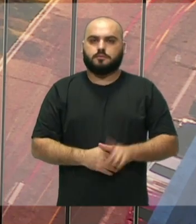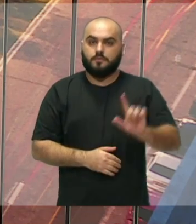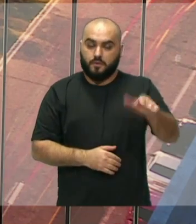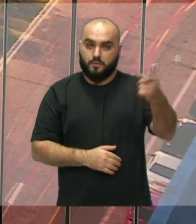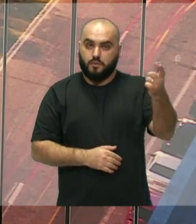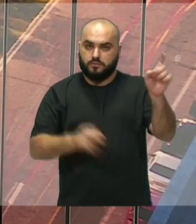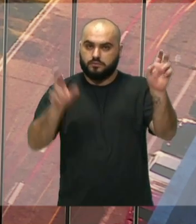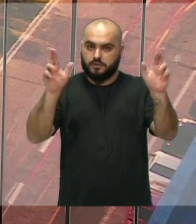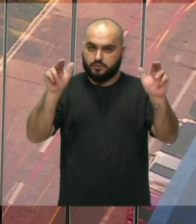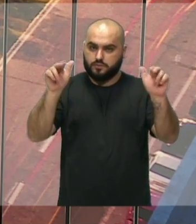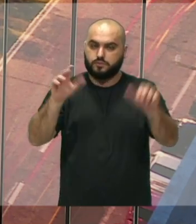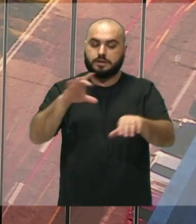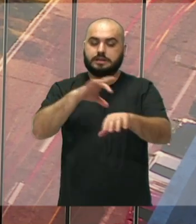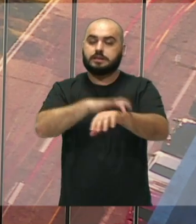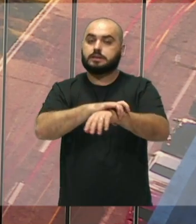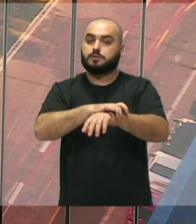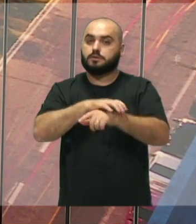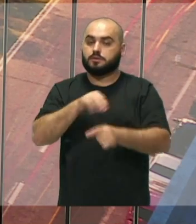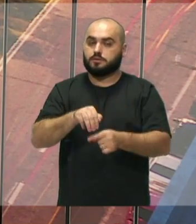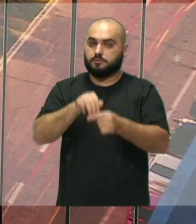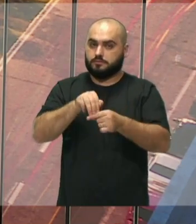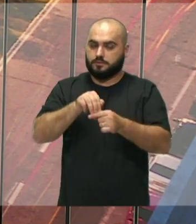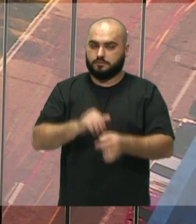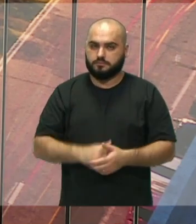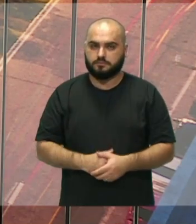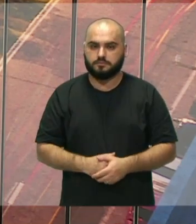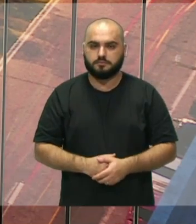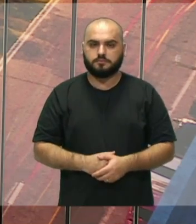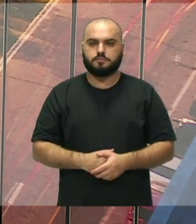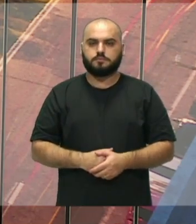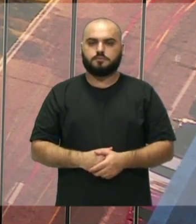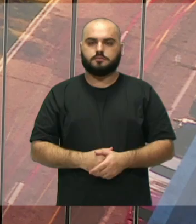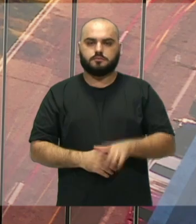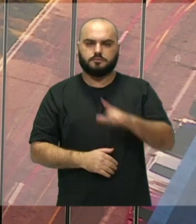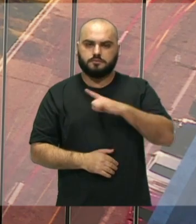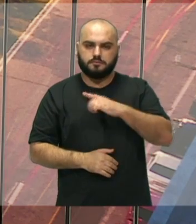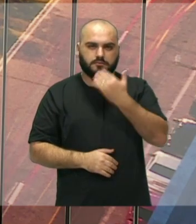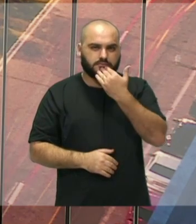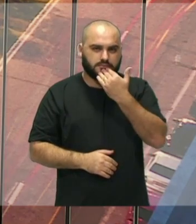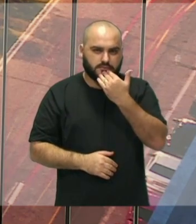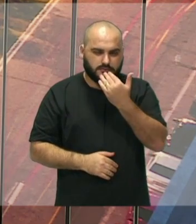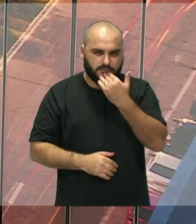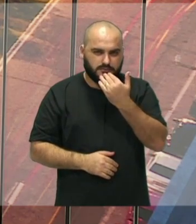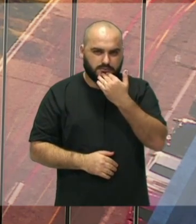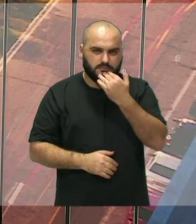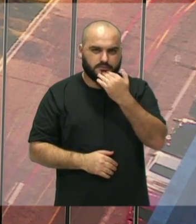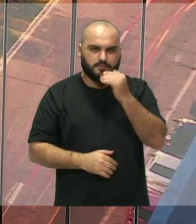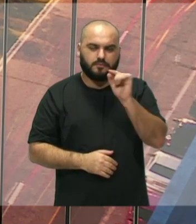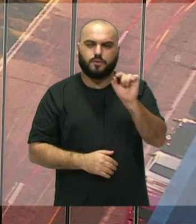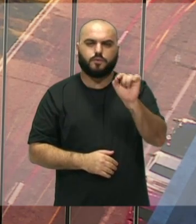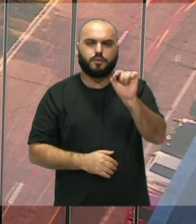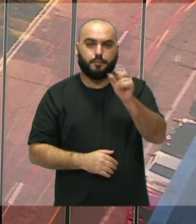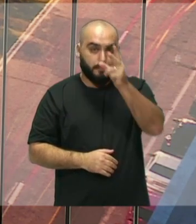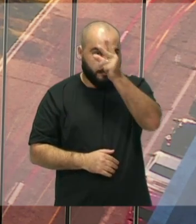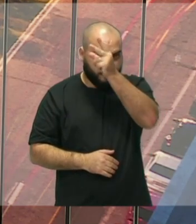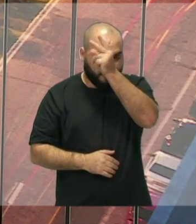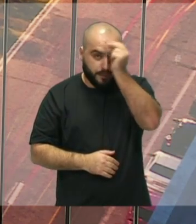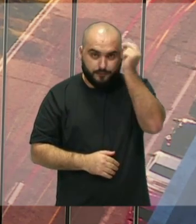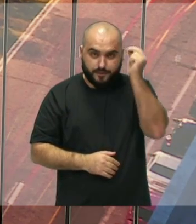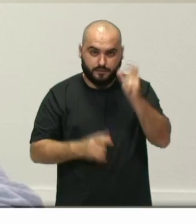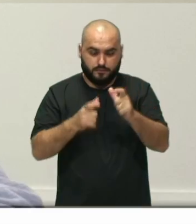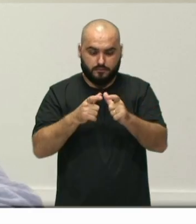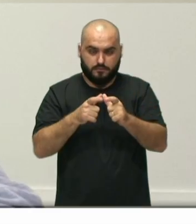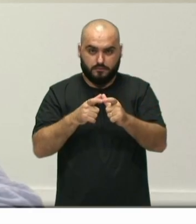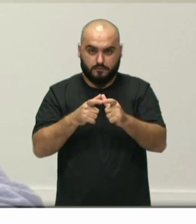relacionado agora à segurança pública. O senhor tem uma indicação solicitando que o prefeito ele